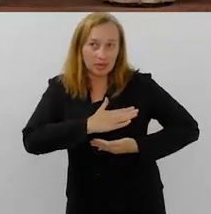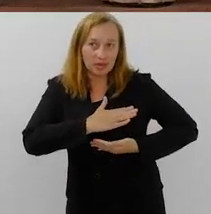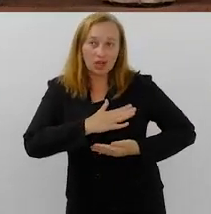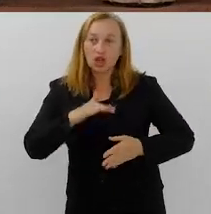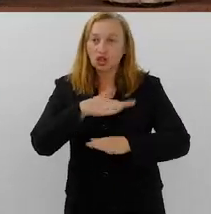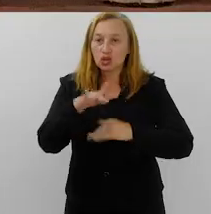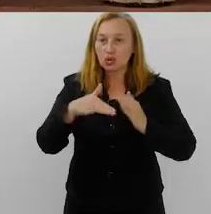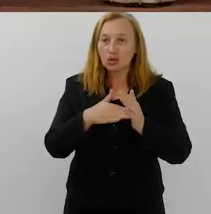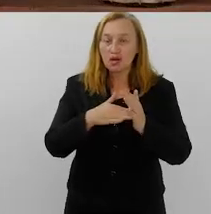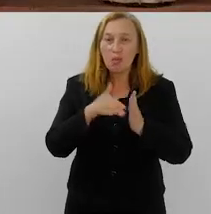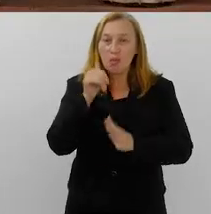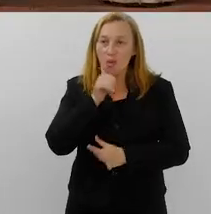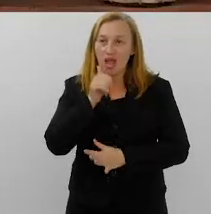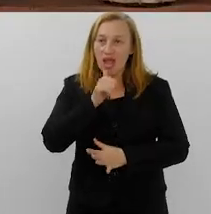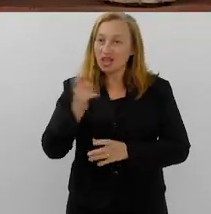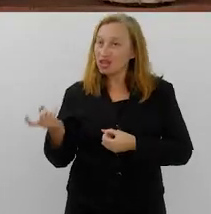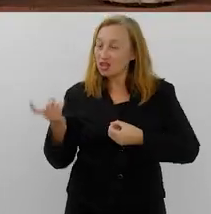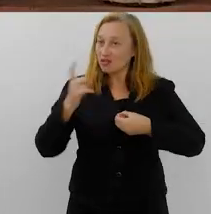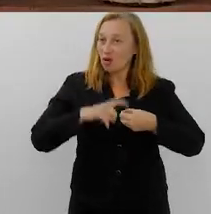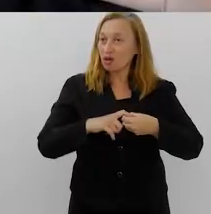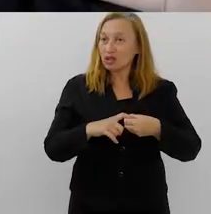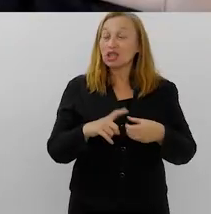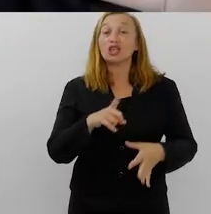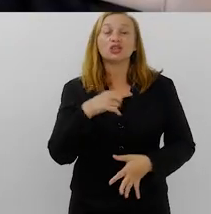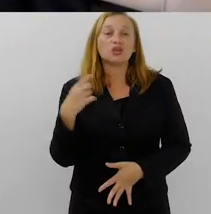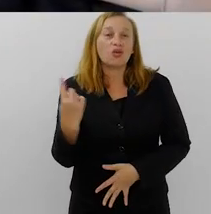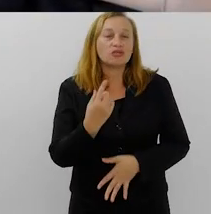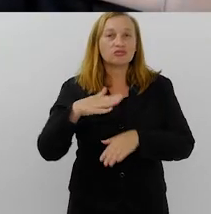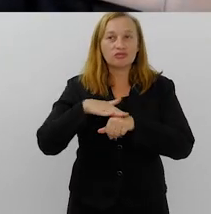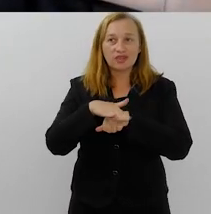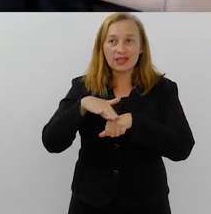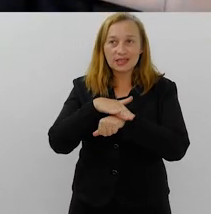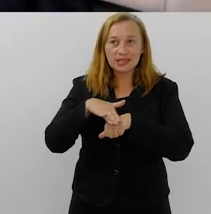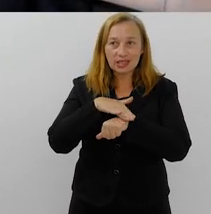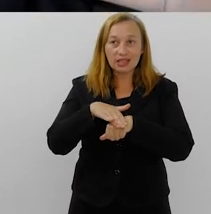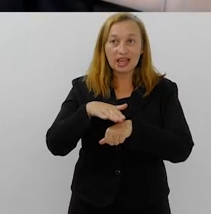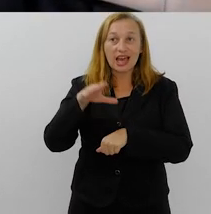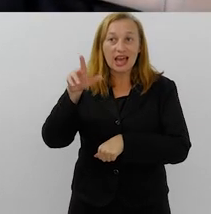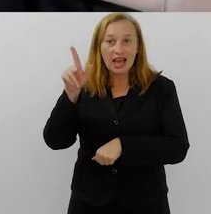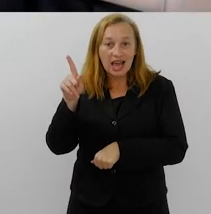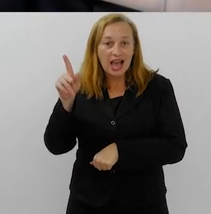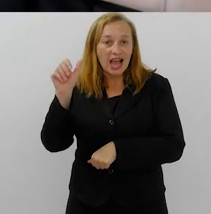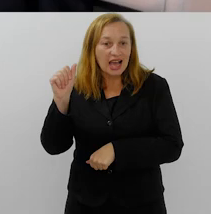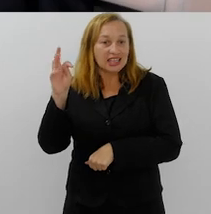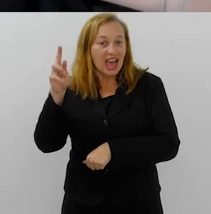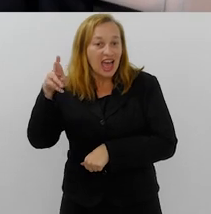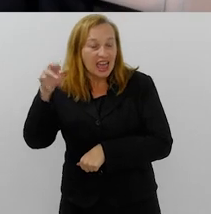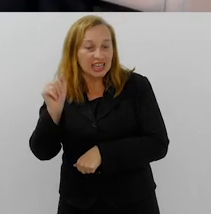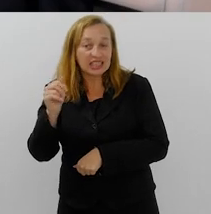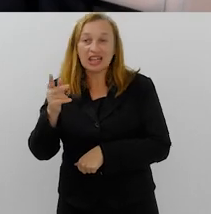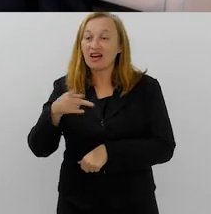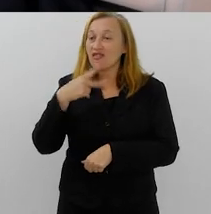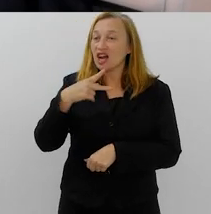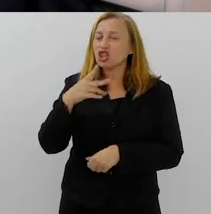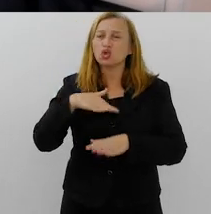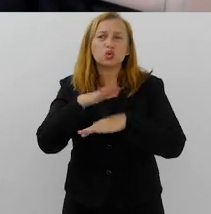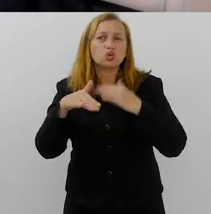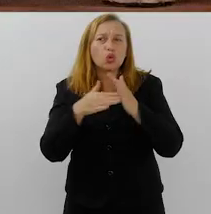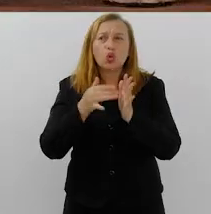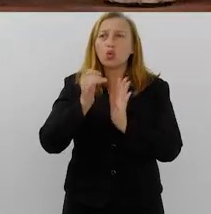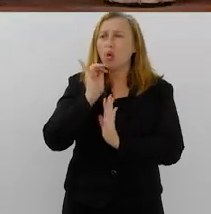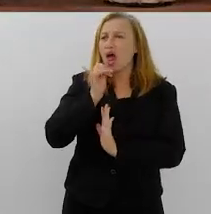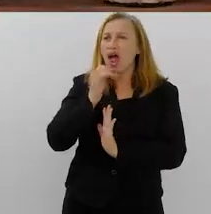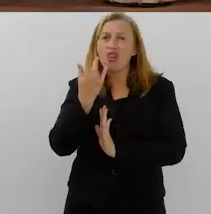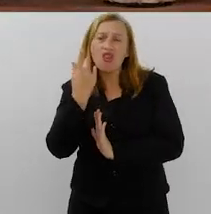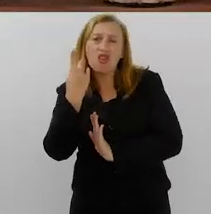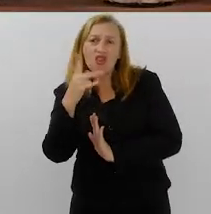mulher está de volta então está amos conversando a Catarina tava né nos contando sobre todo o